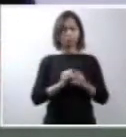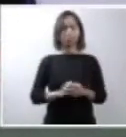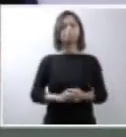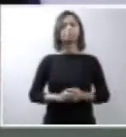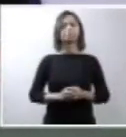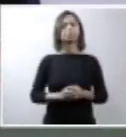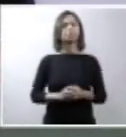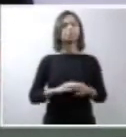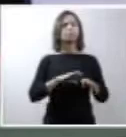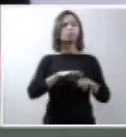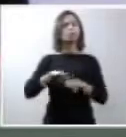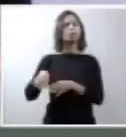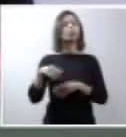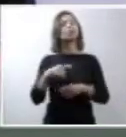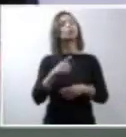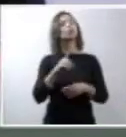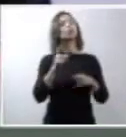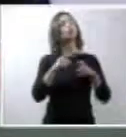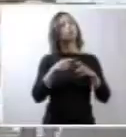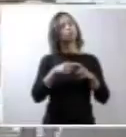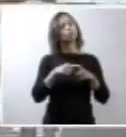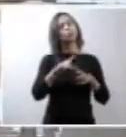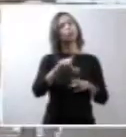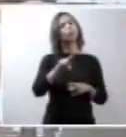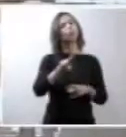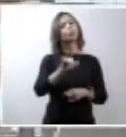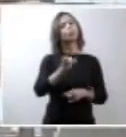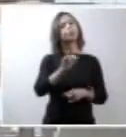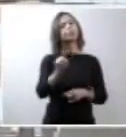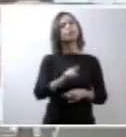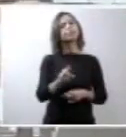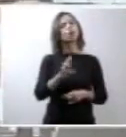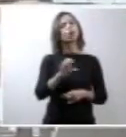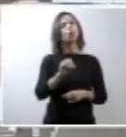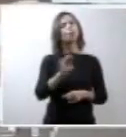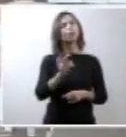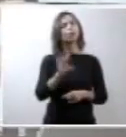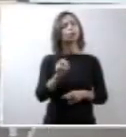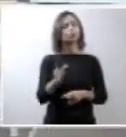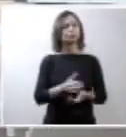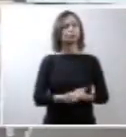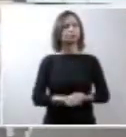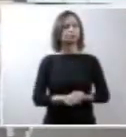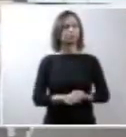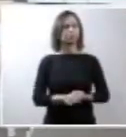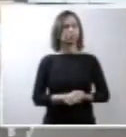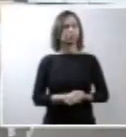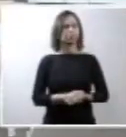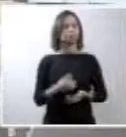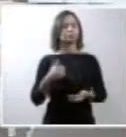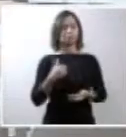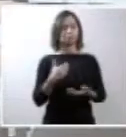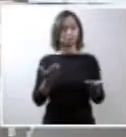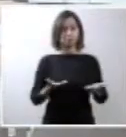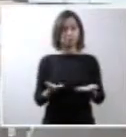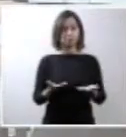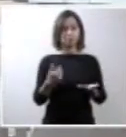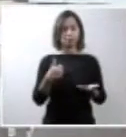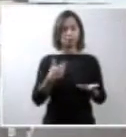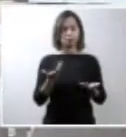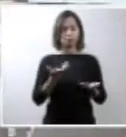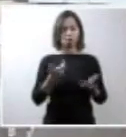Dr. Luiz Roberto Barroso, com a palavra. Professora Ieda Terezinha, eu gostaria de